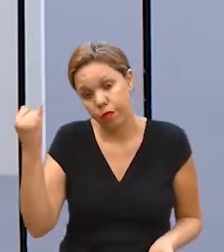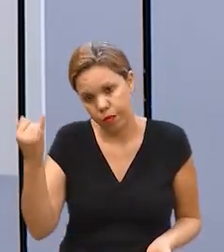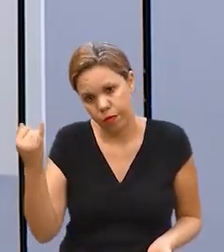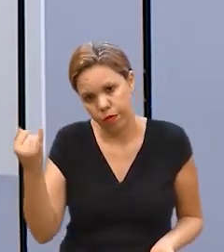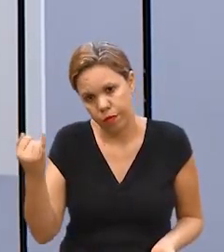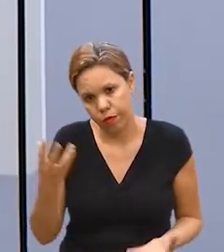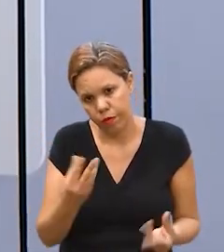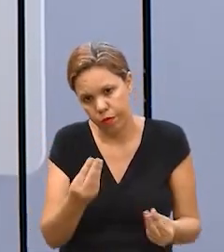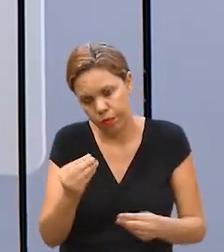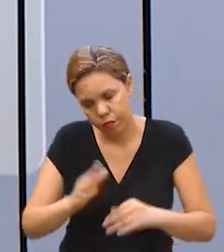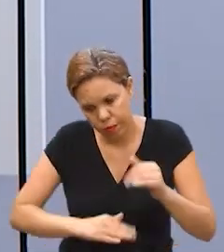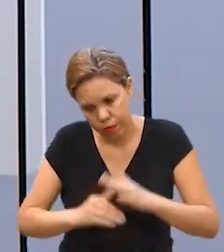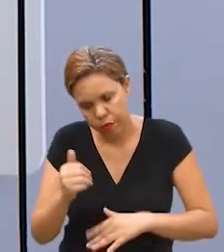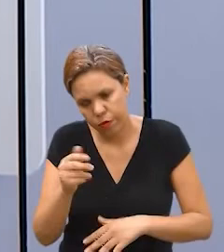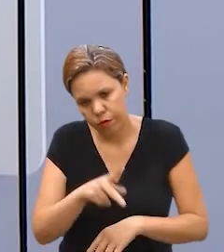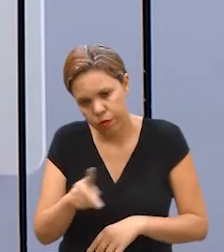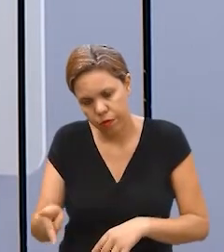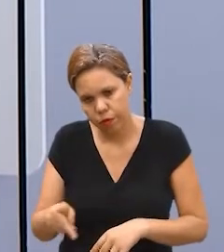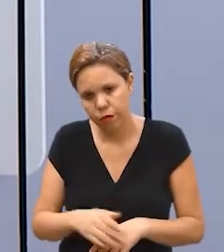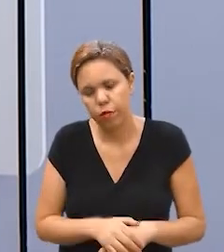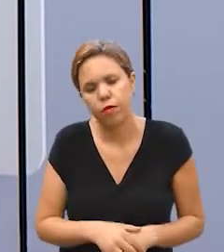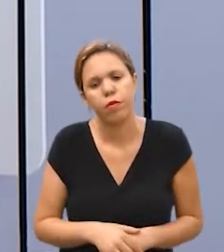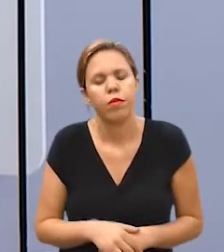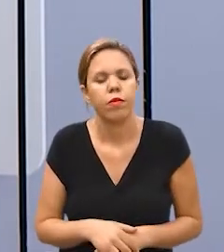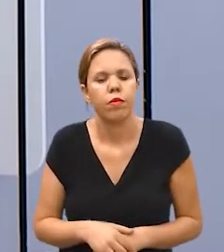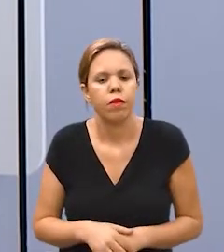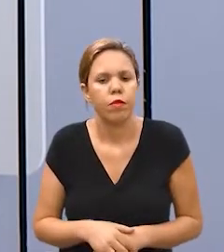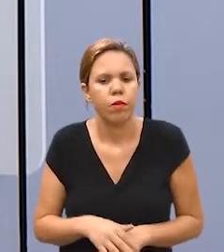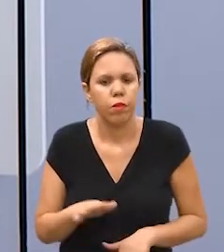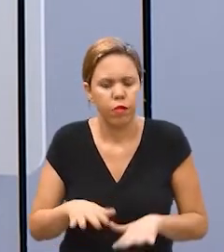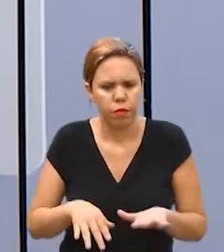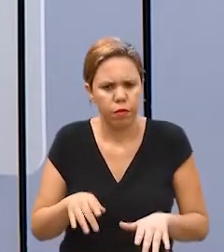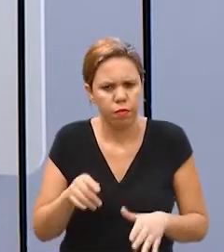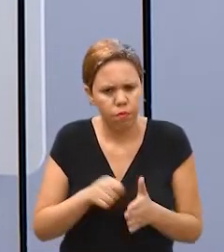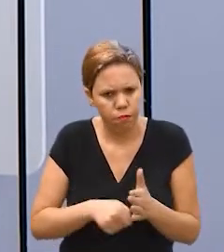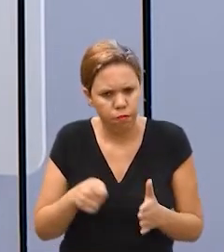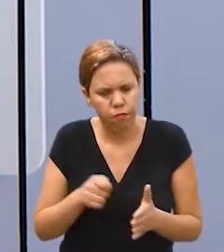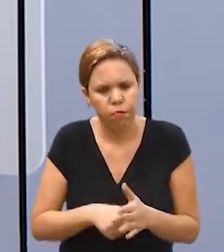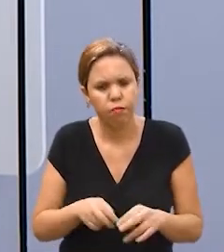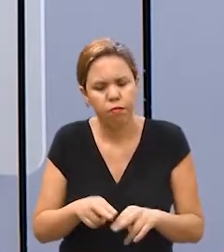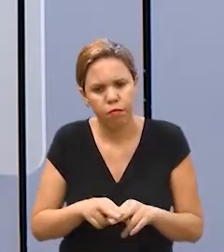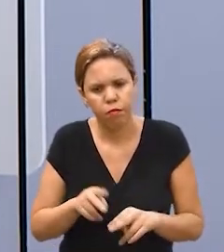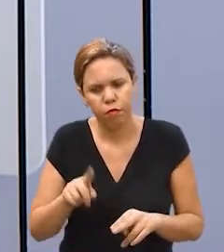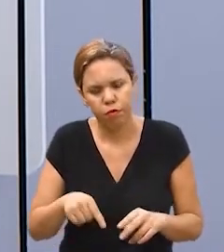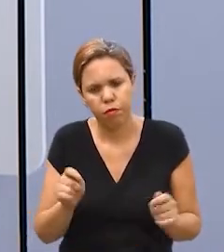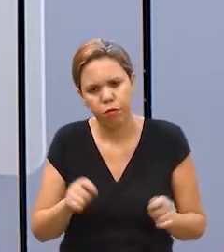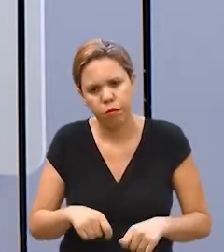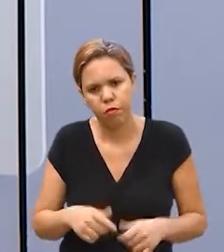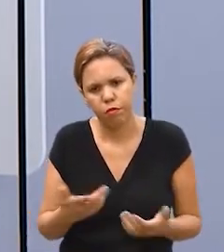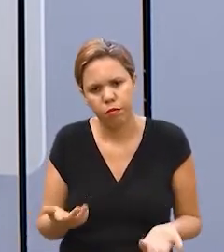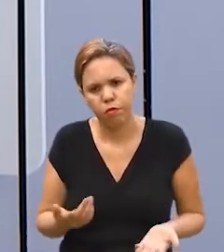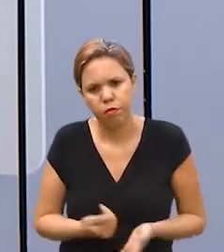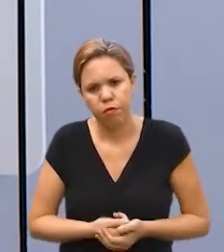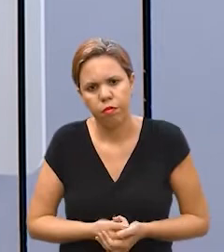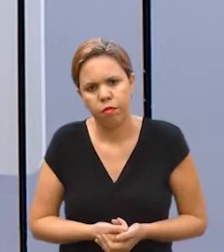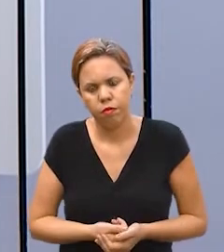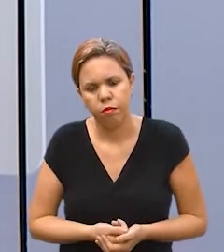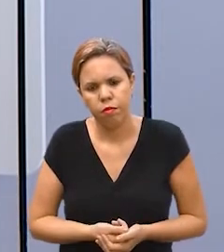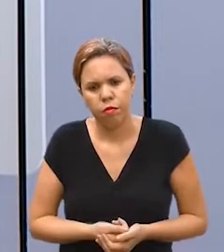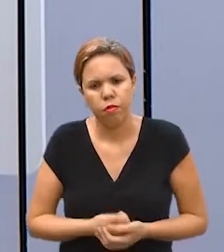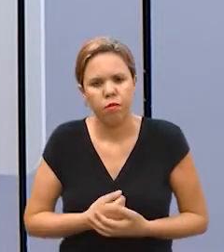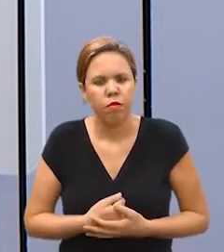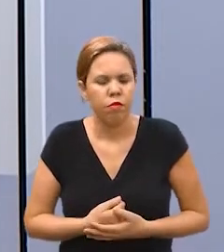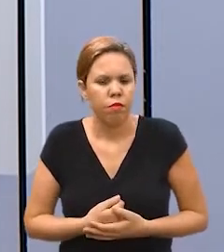muito importante. Há muitos profissionais, professores, que estão inclusive mobilizados por conta dessa possibilidade,